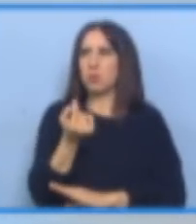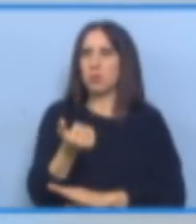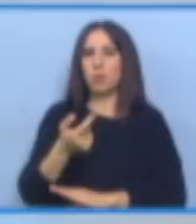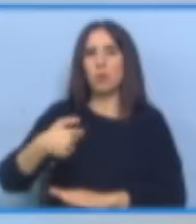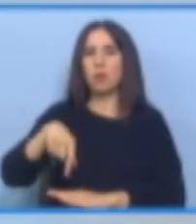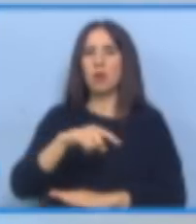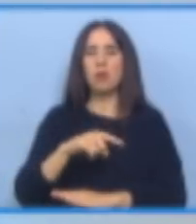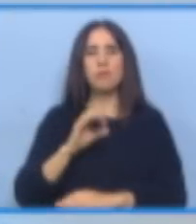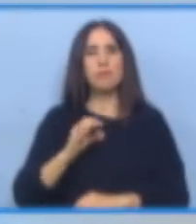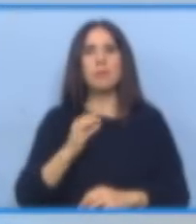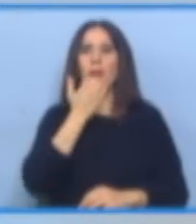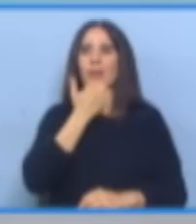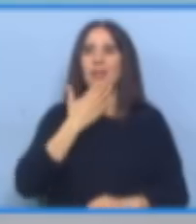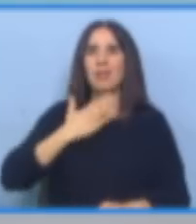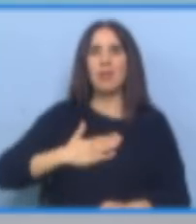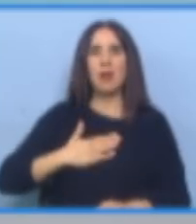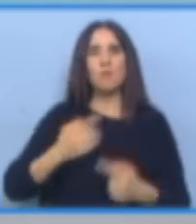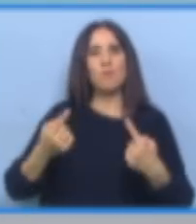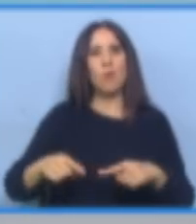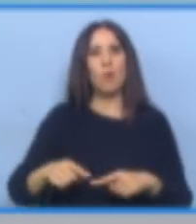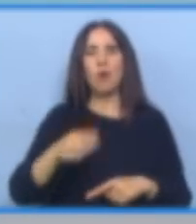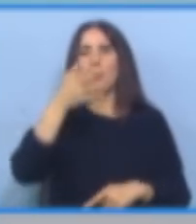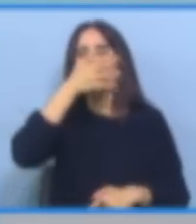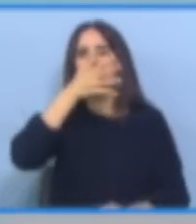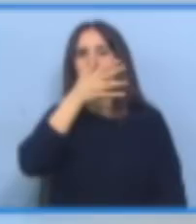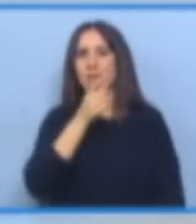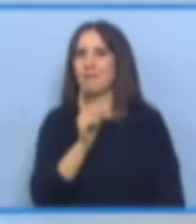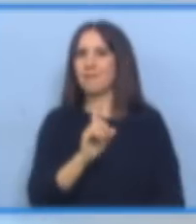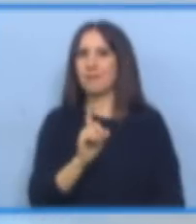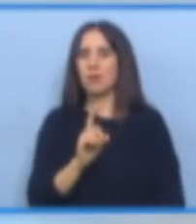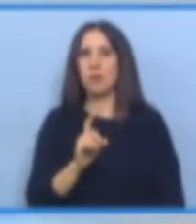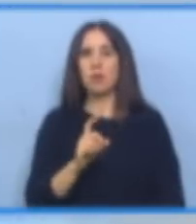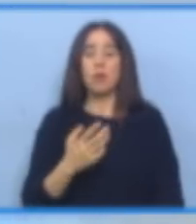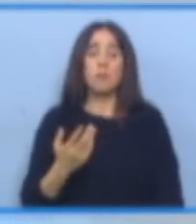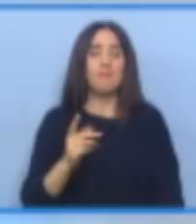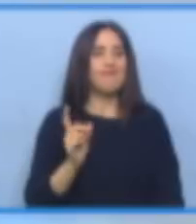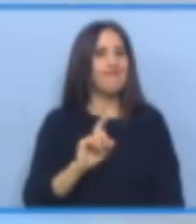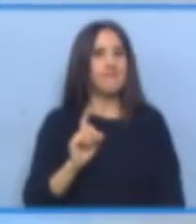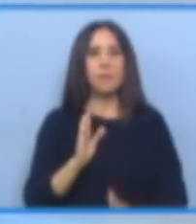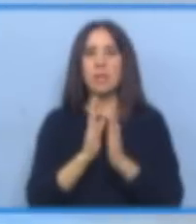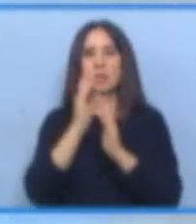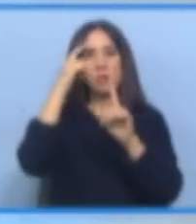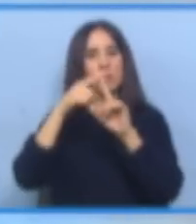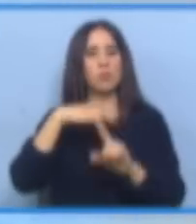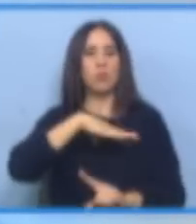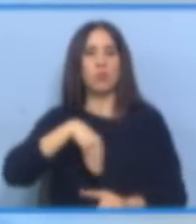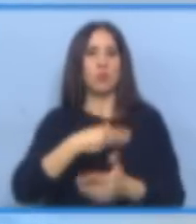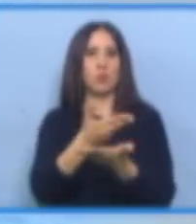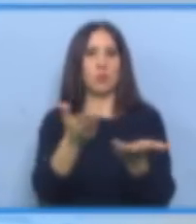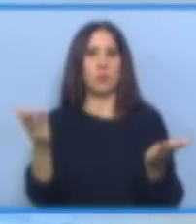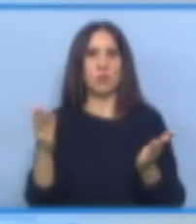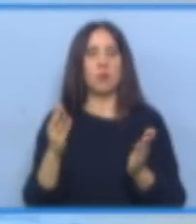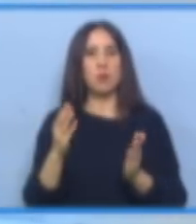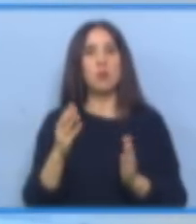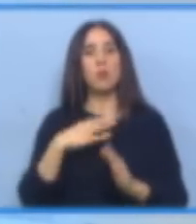vive para se contentar, para se entreter. Ou para... Não, a Igreja vive para o mundo. Vive